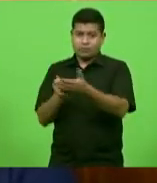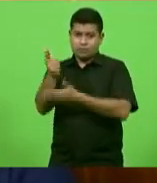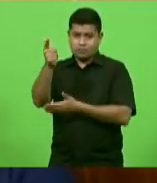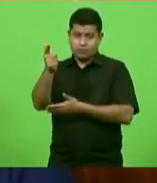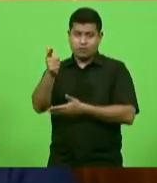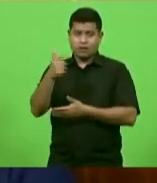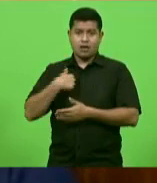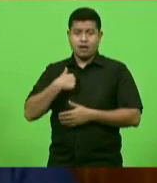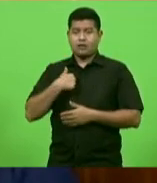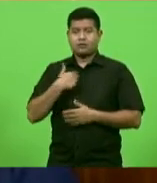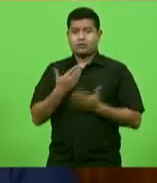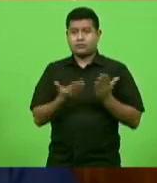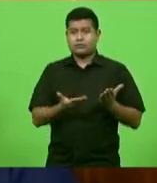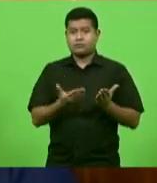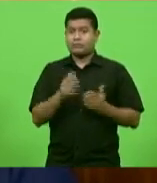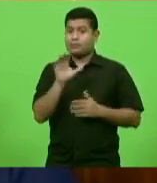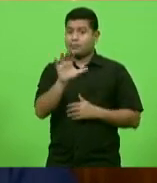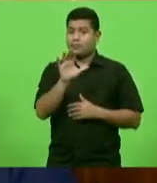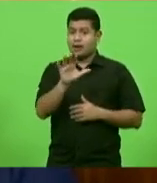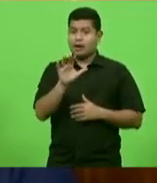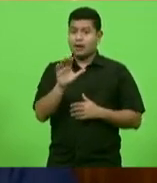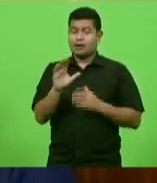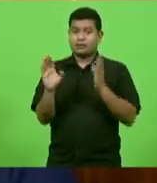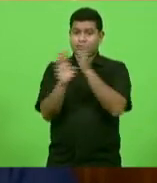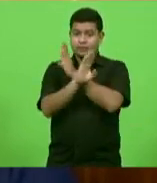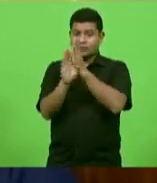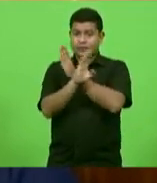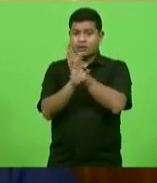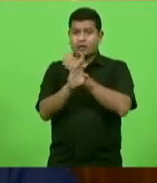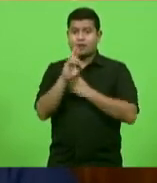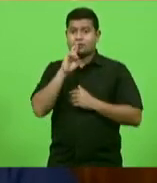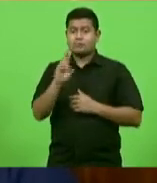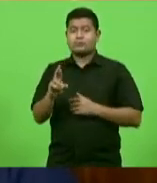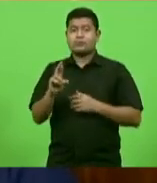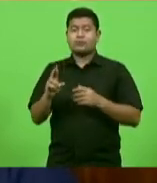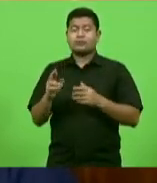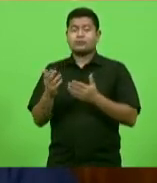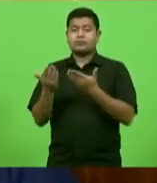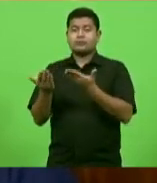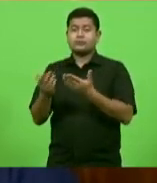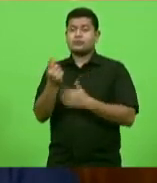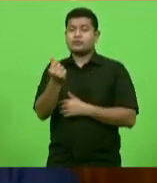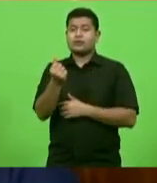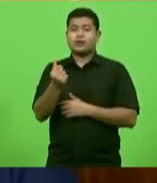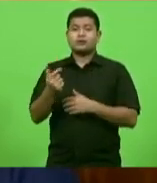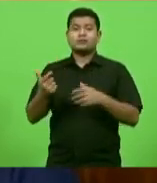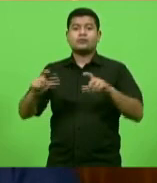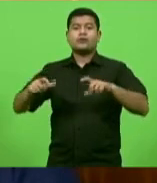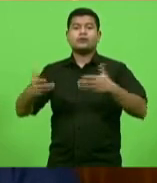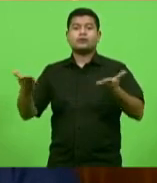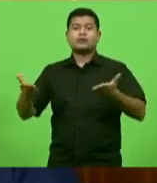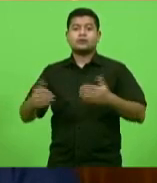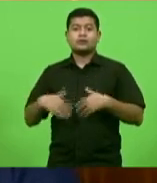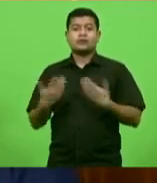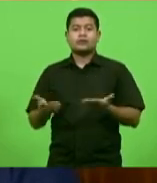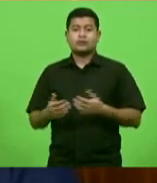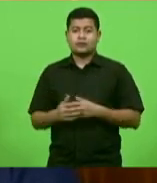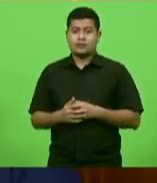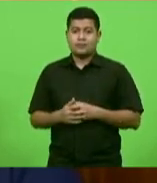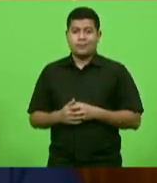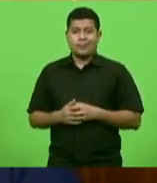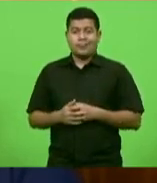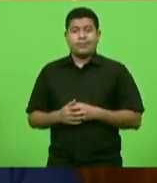dos respiradores. Mas o inquérito não responde aonde foi parar esse dinheiro. Há um fato